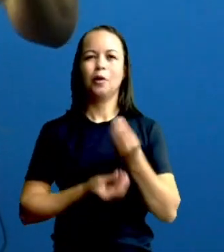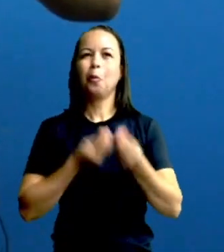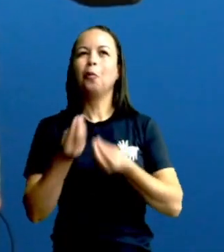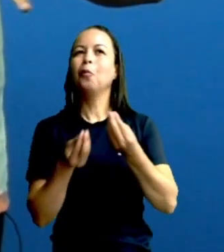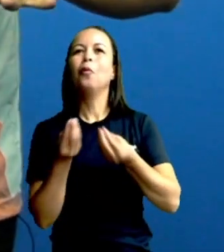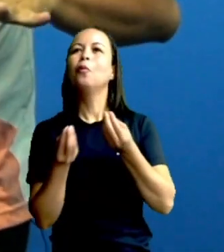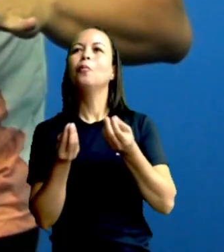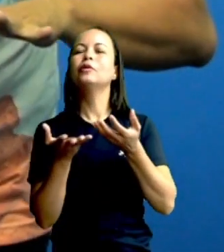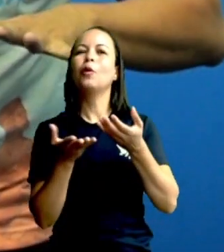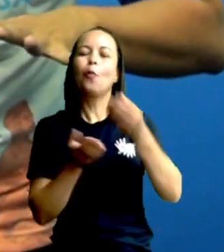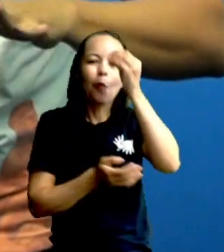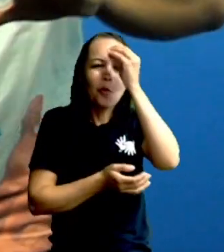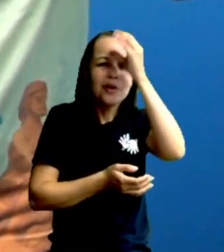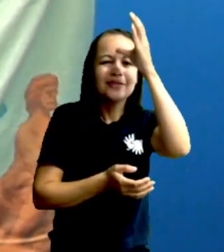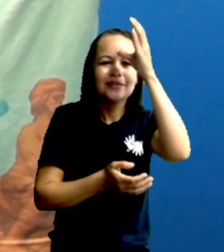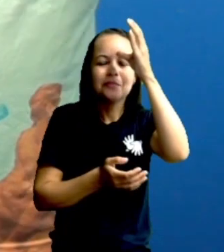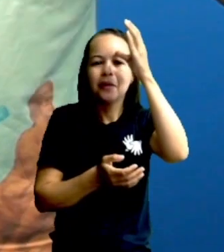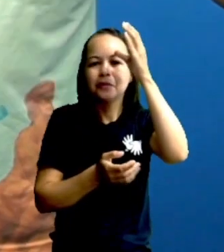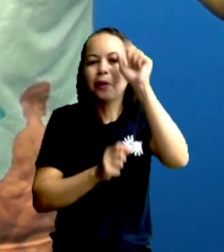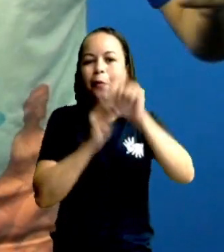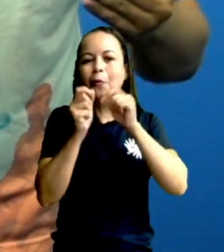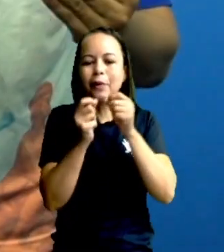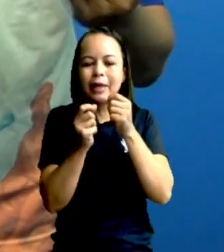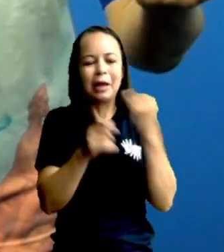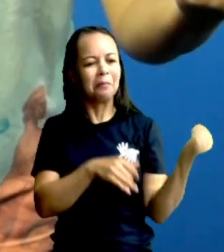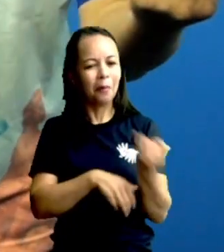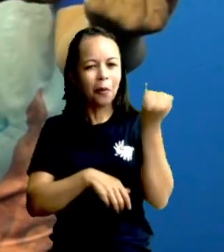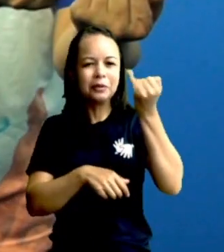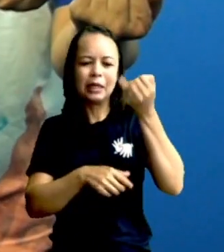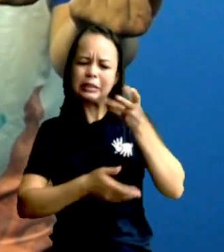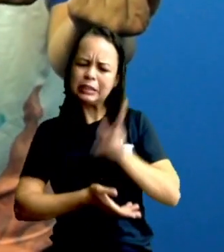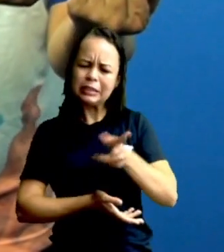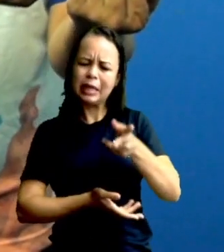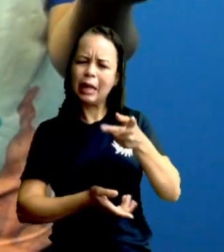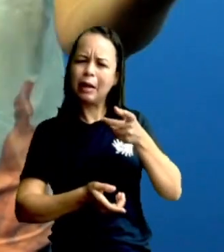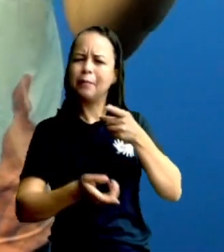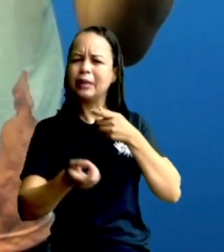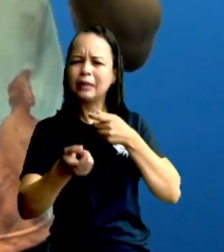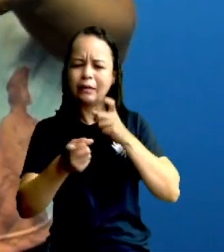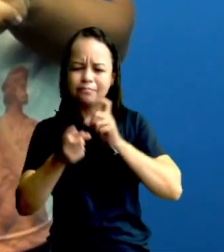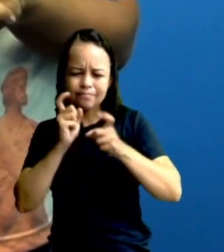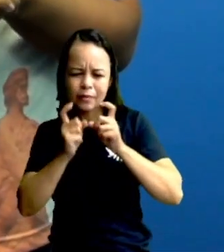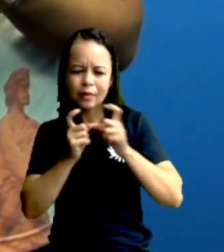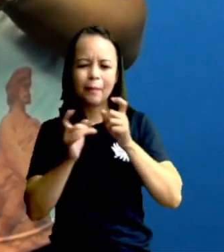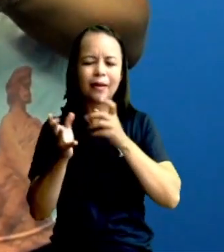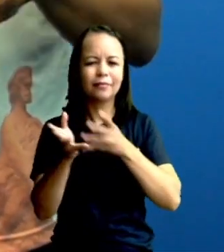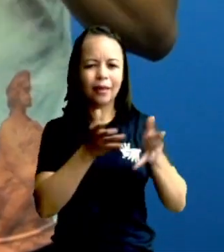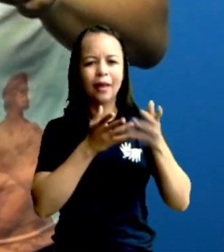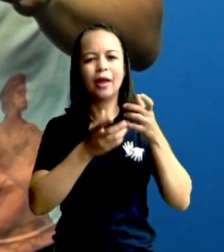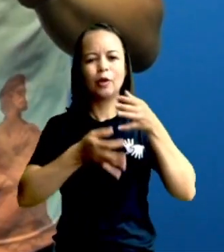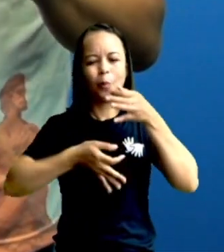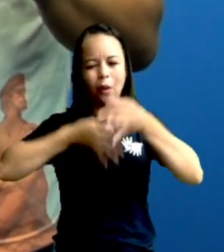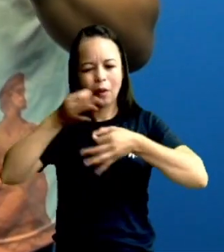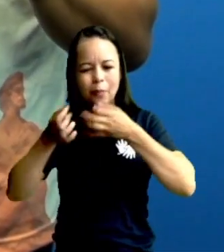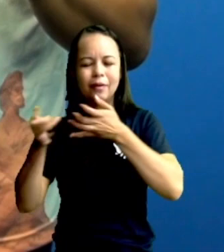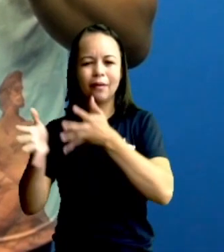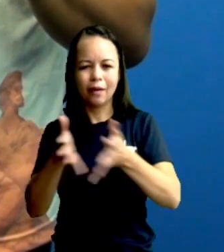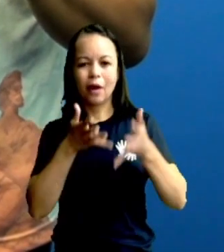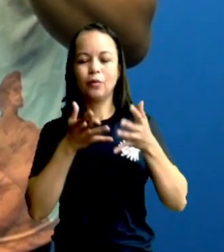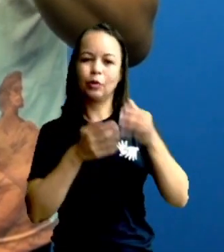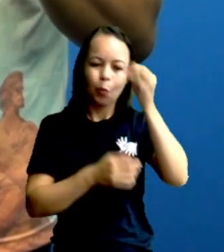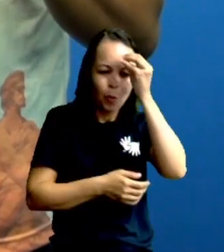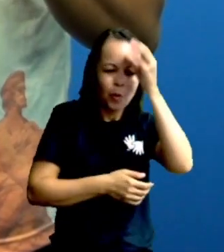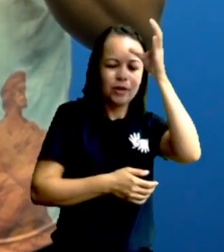o conhecimento. O conhecimento, gente, é um grande tecido que está o tempo todo dialogando com outros saberes. Conhecimento, ele tem que ser